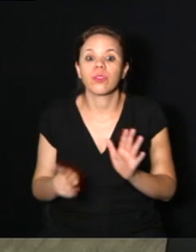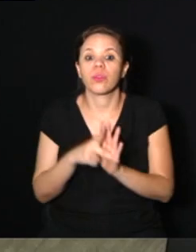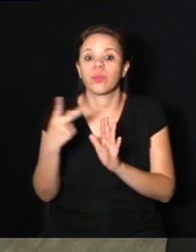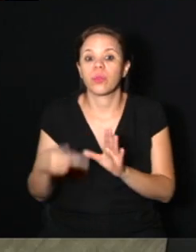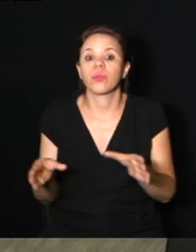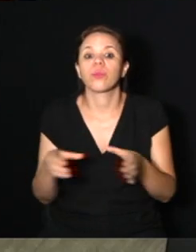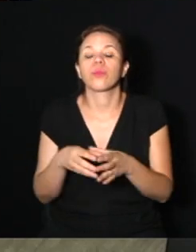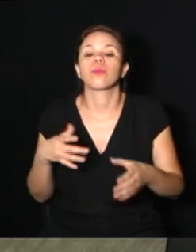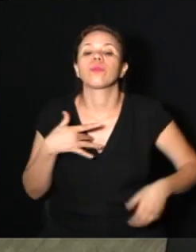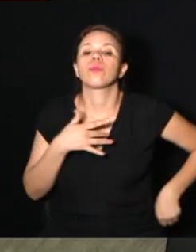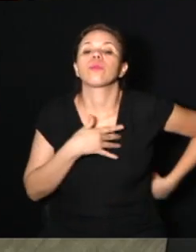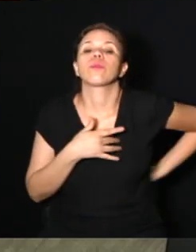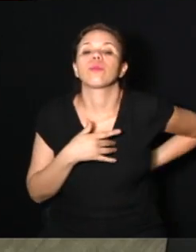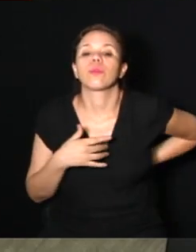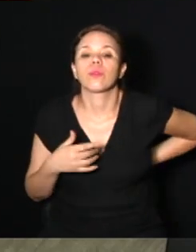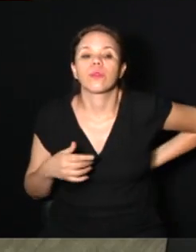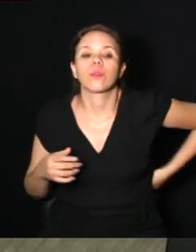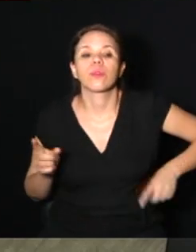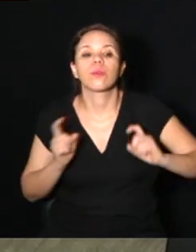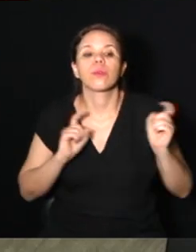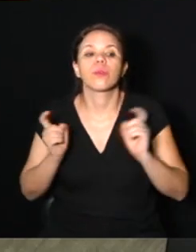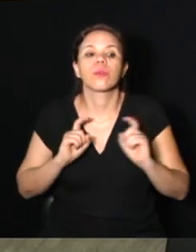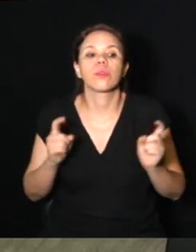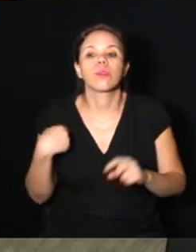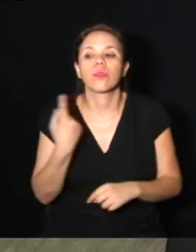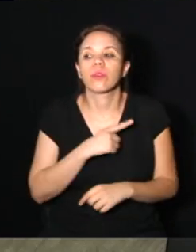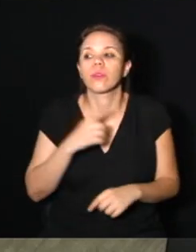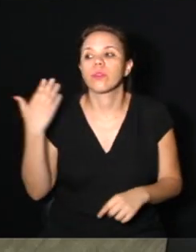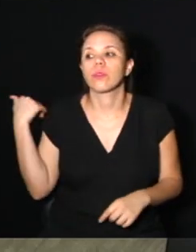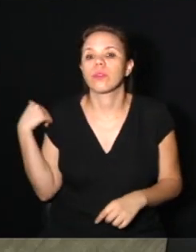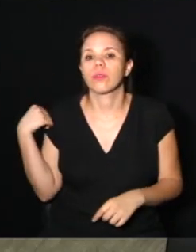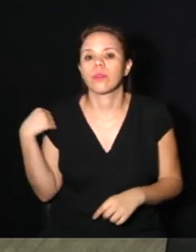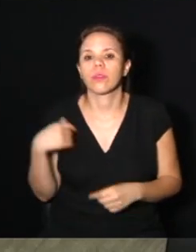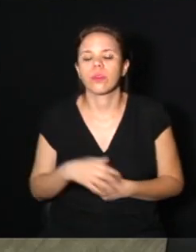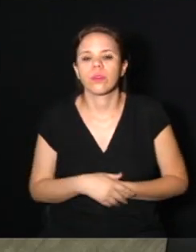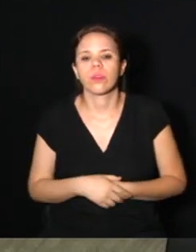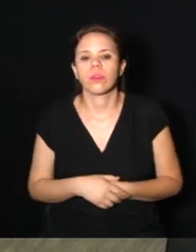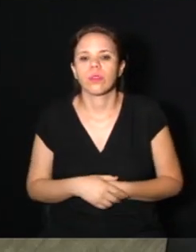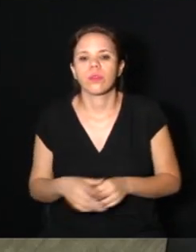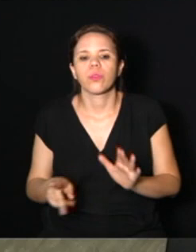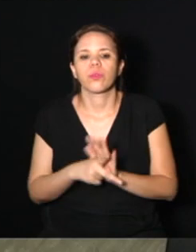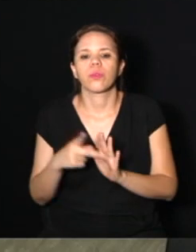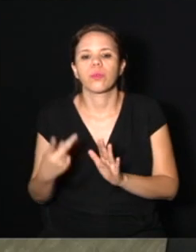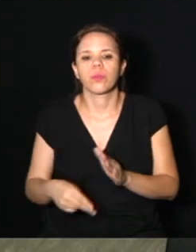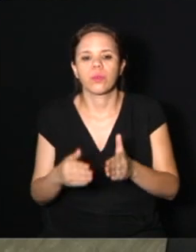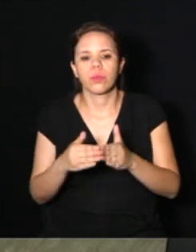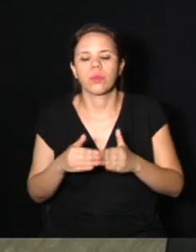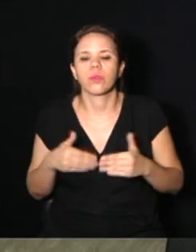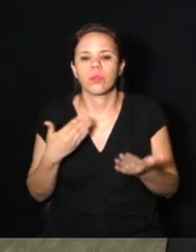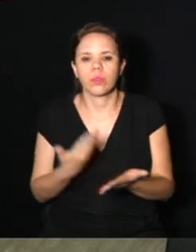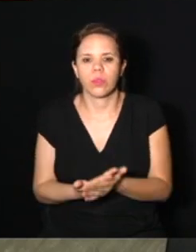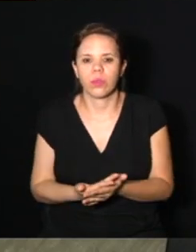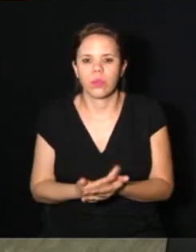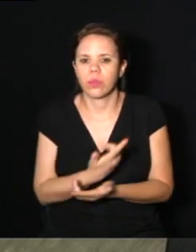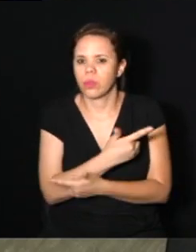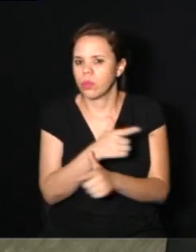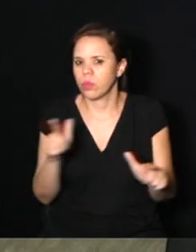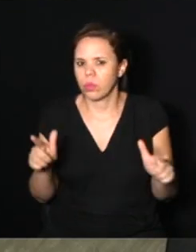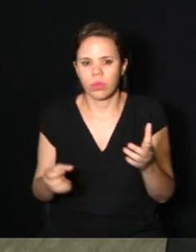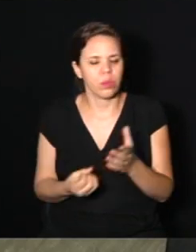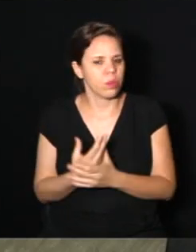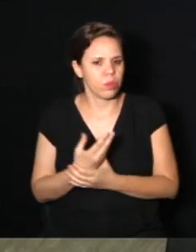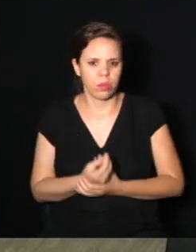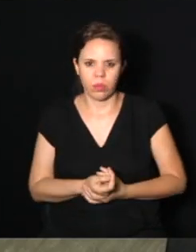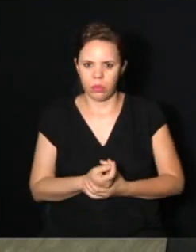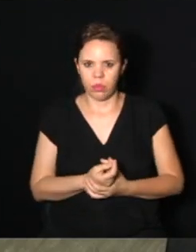Comissão de Saúde, em reuniões que nós tivemos lá e também nos próprios requerimentos, não tem